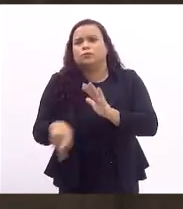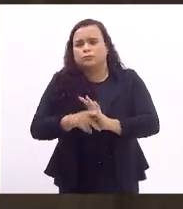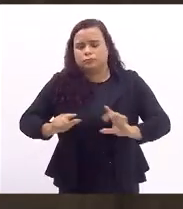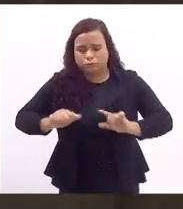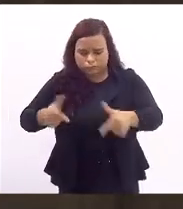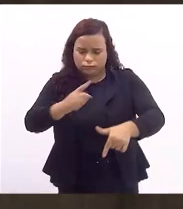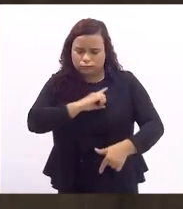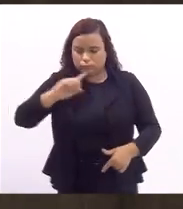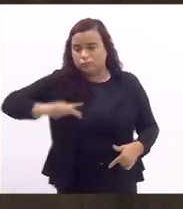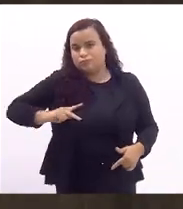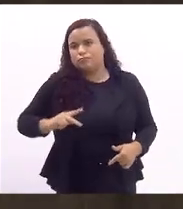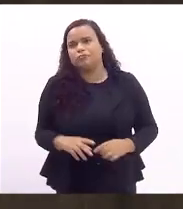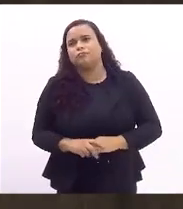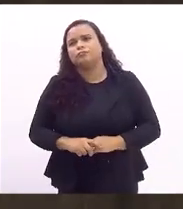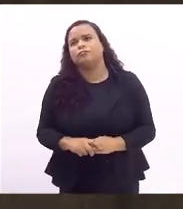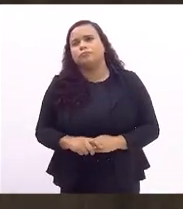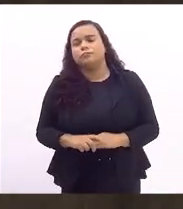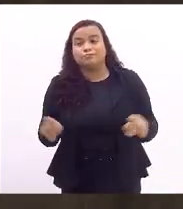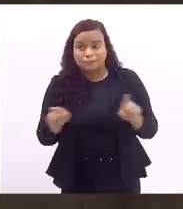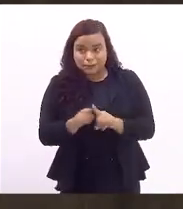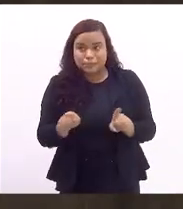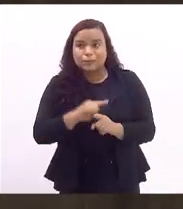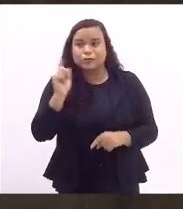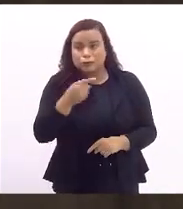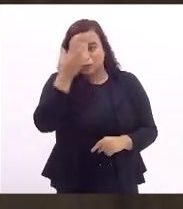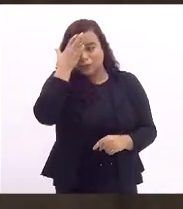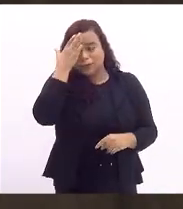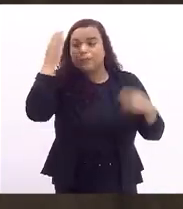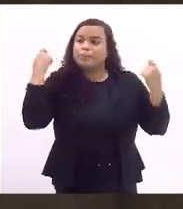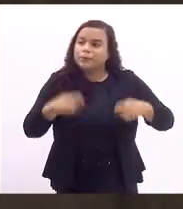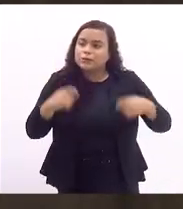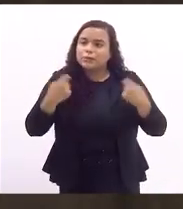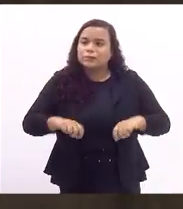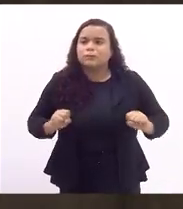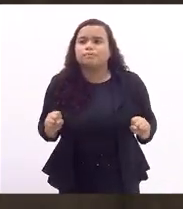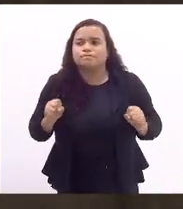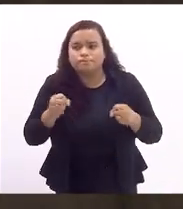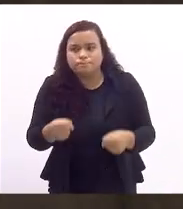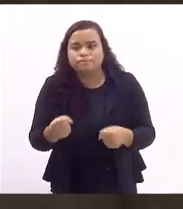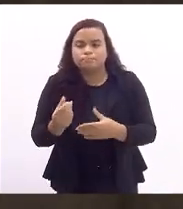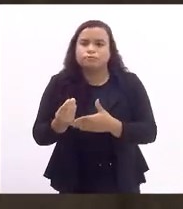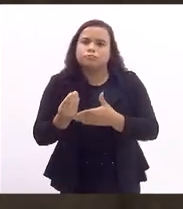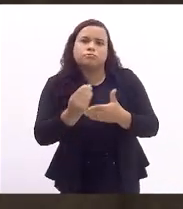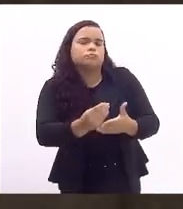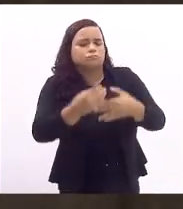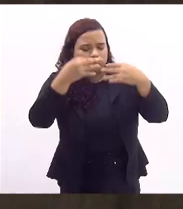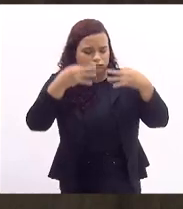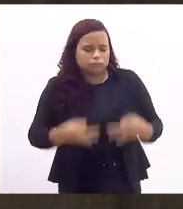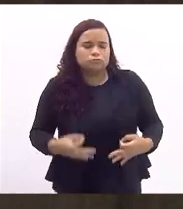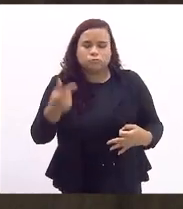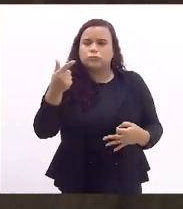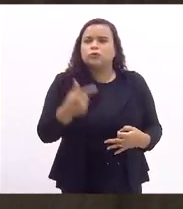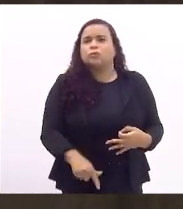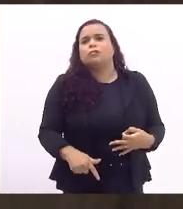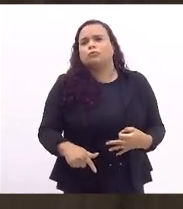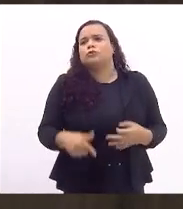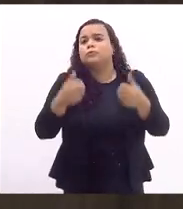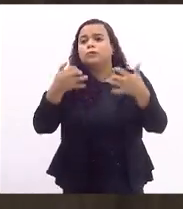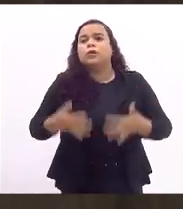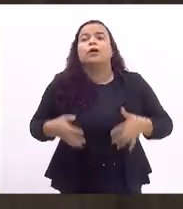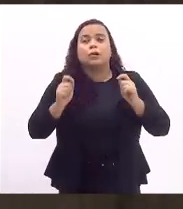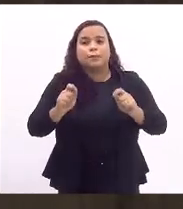atuação da defensoria pública e também nós precisamos afirmar E mais uma vez